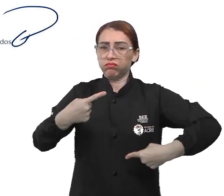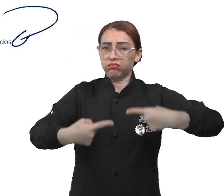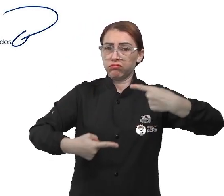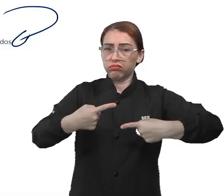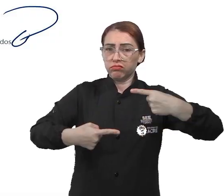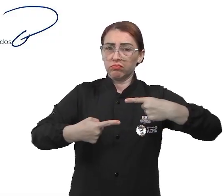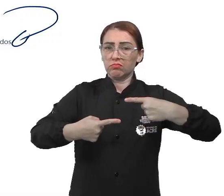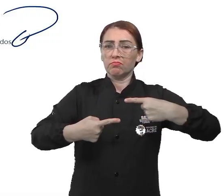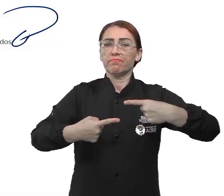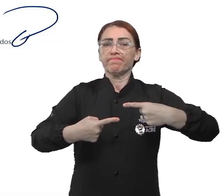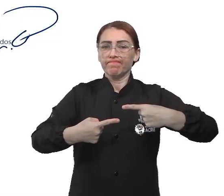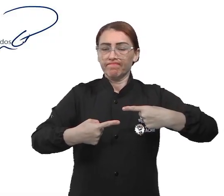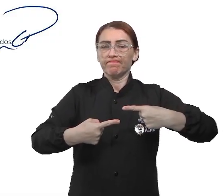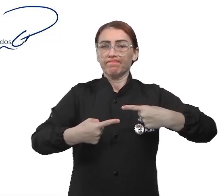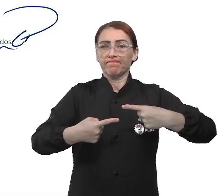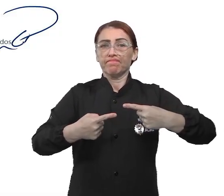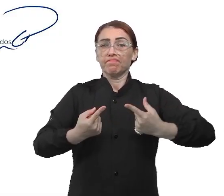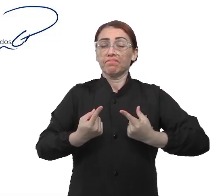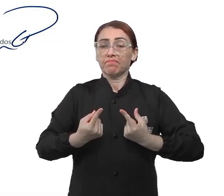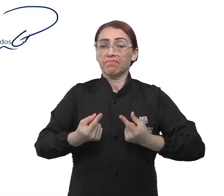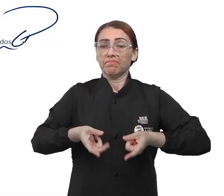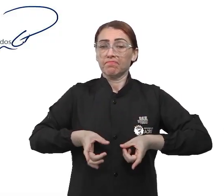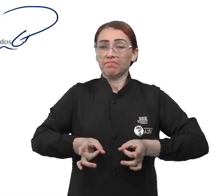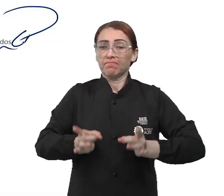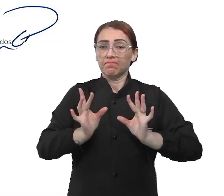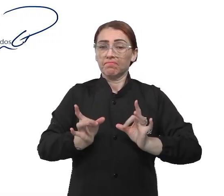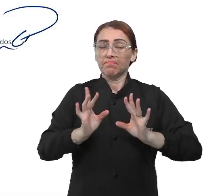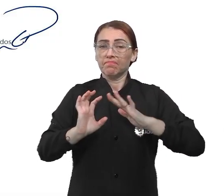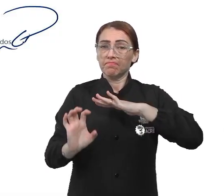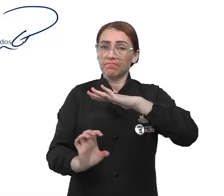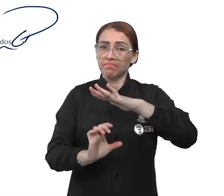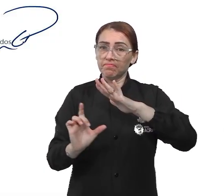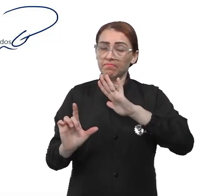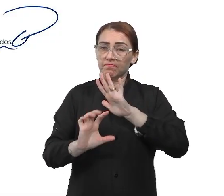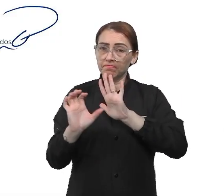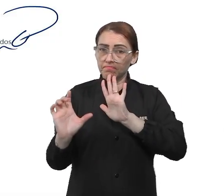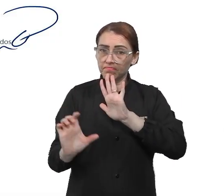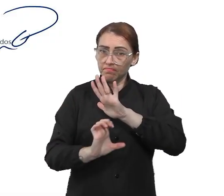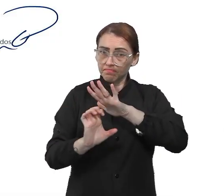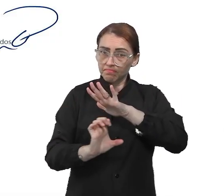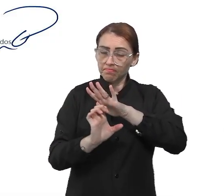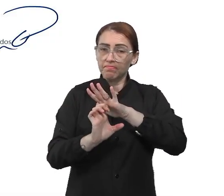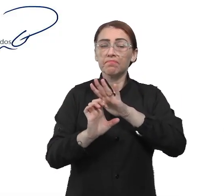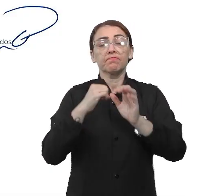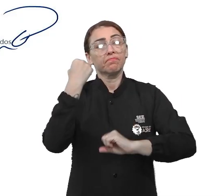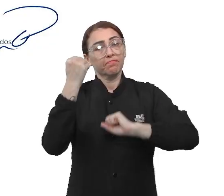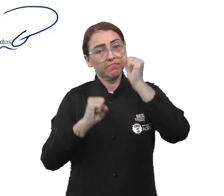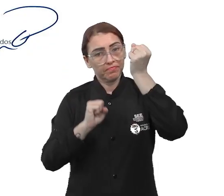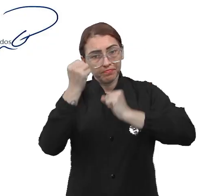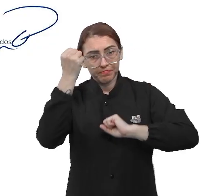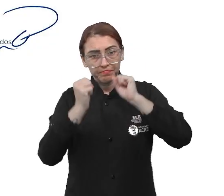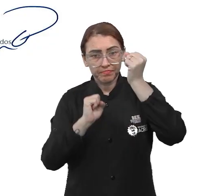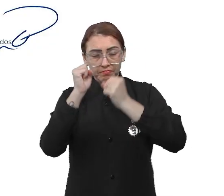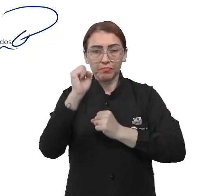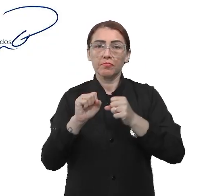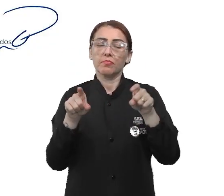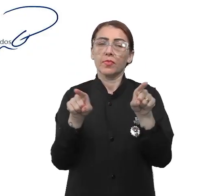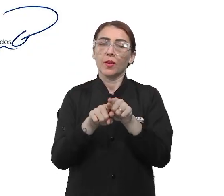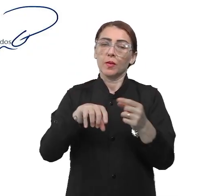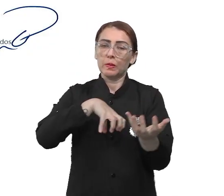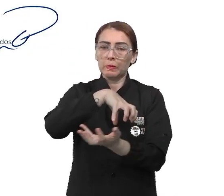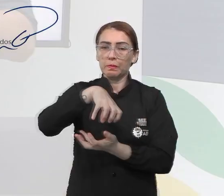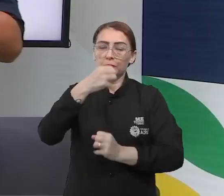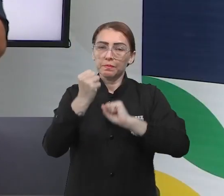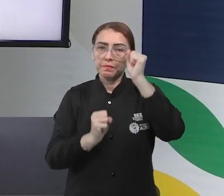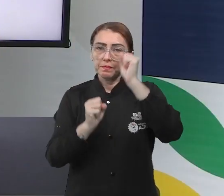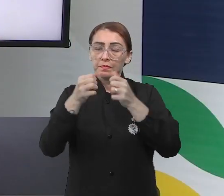a competição por mercados. As potências europeias industrializadas, por conta da Revolução